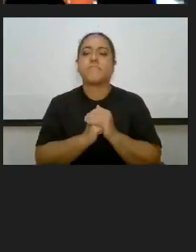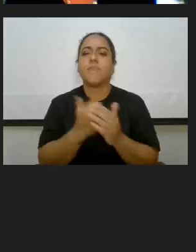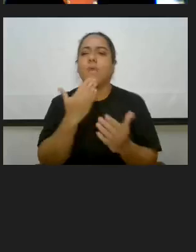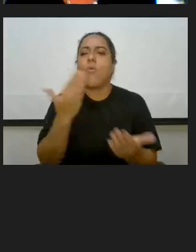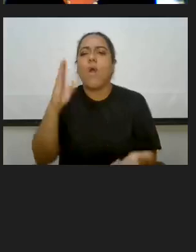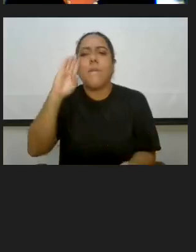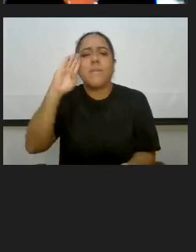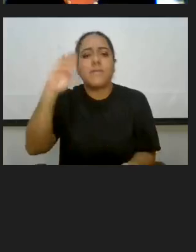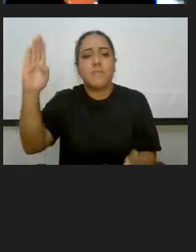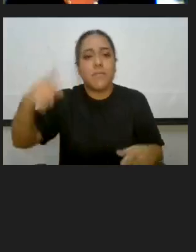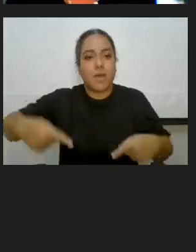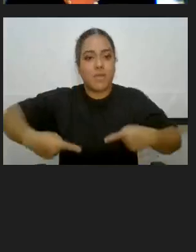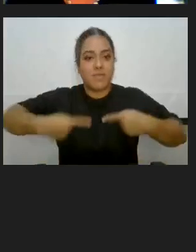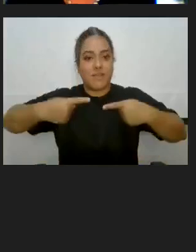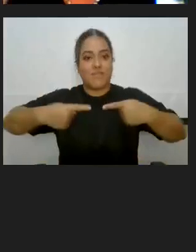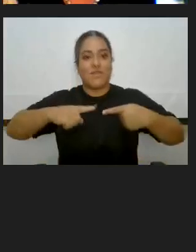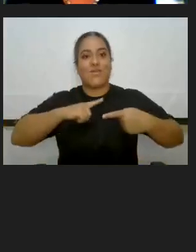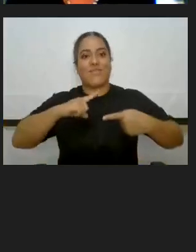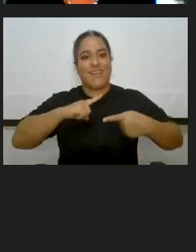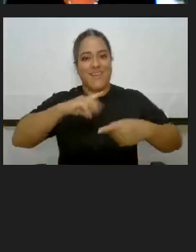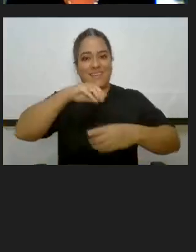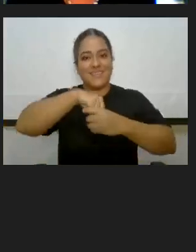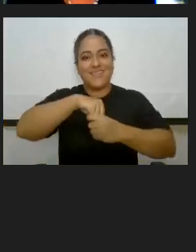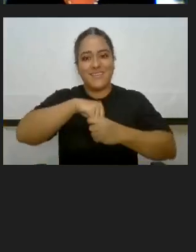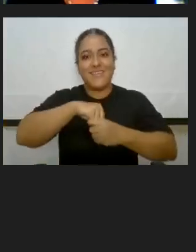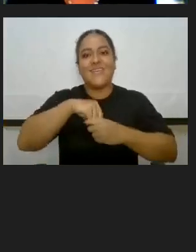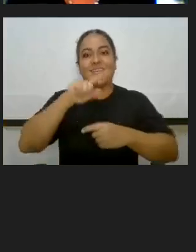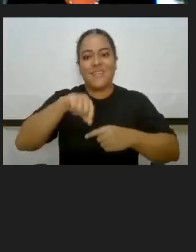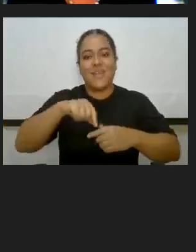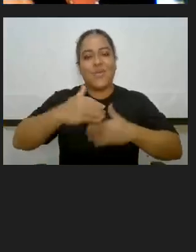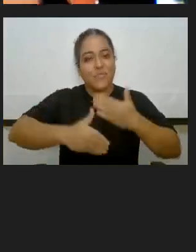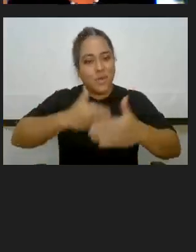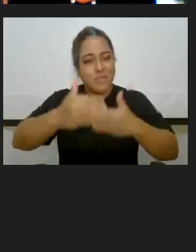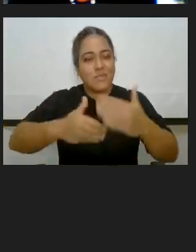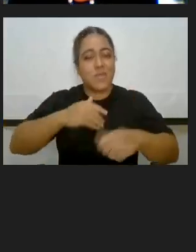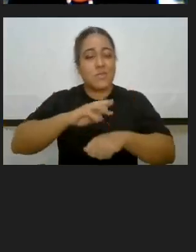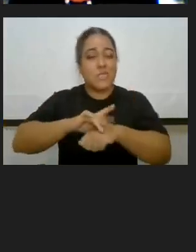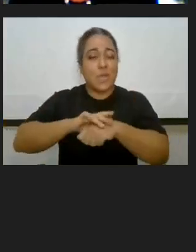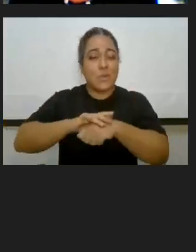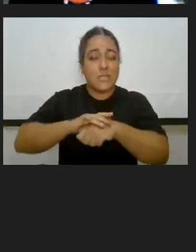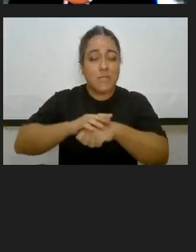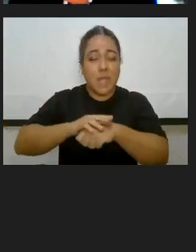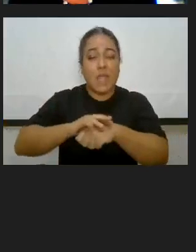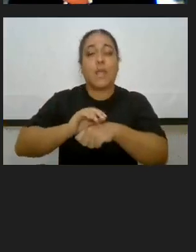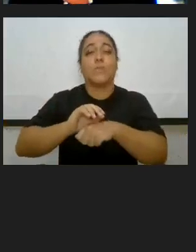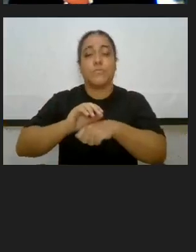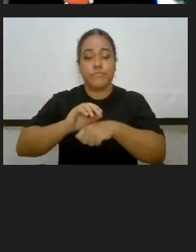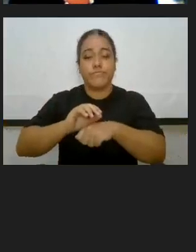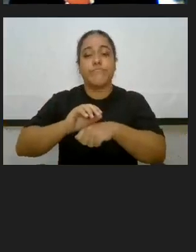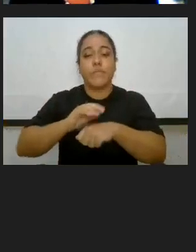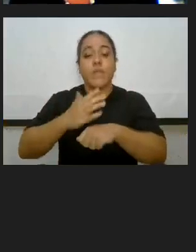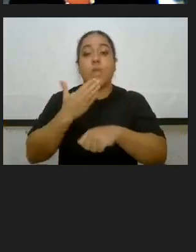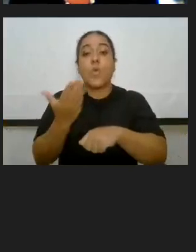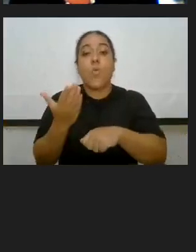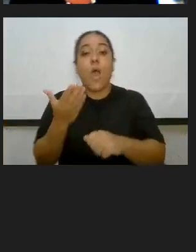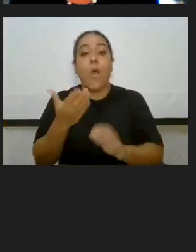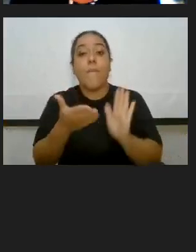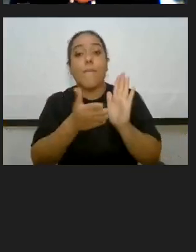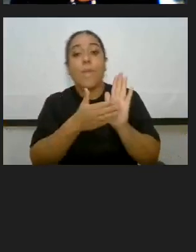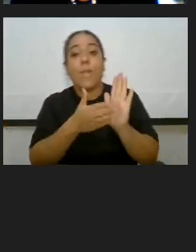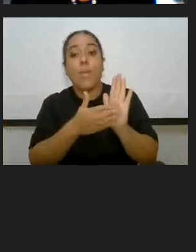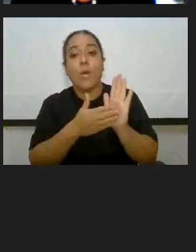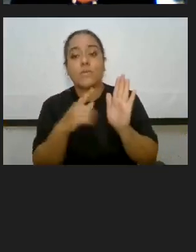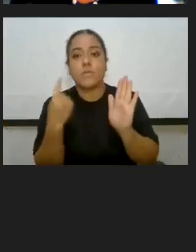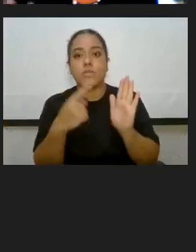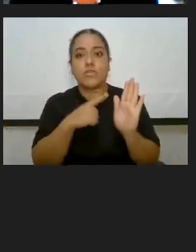principais desafios que a gente tem diante do processo de adoecimento e que proposições a gente pode